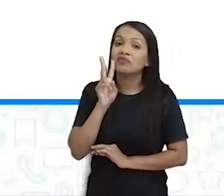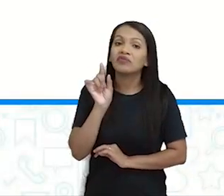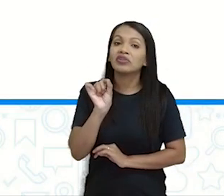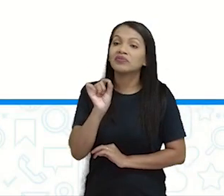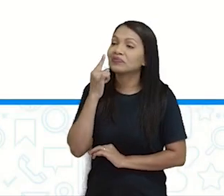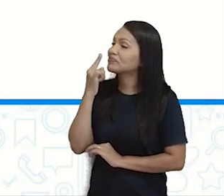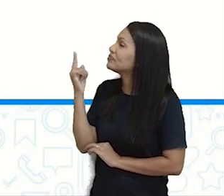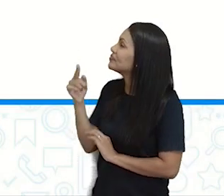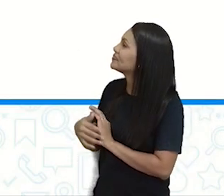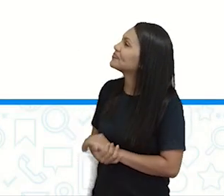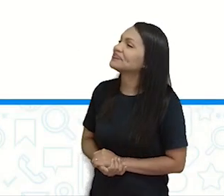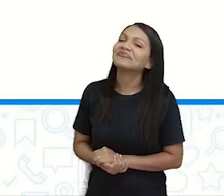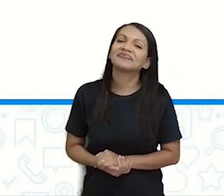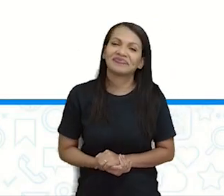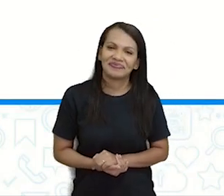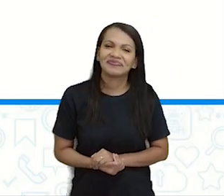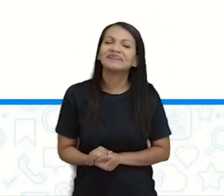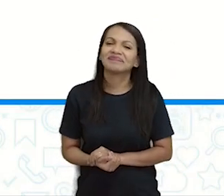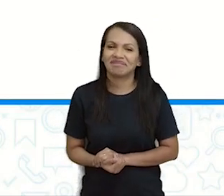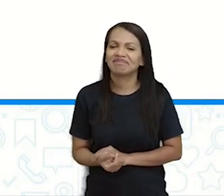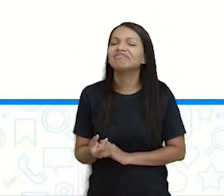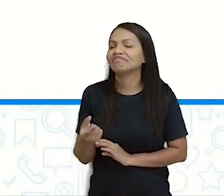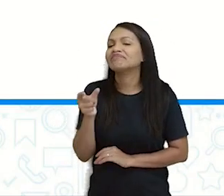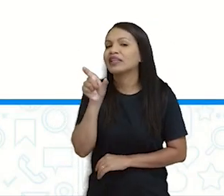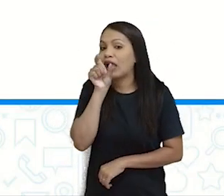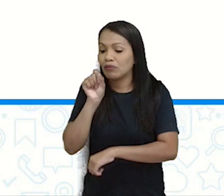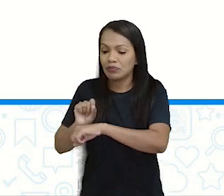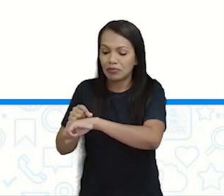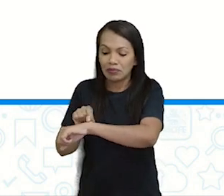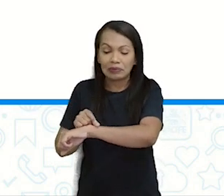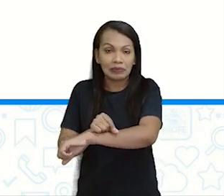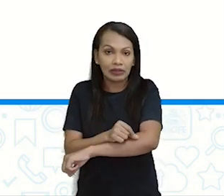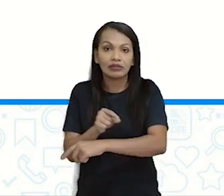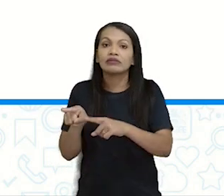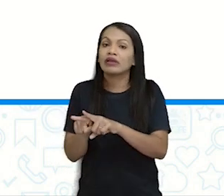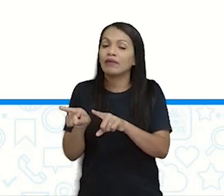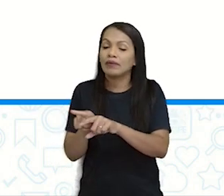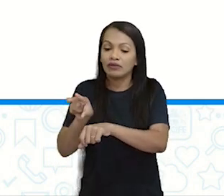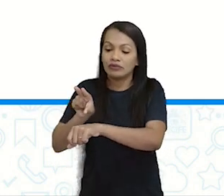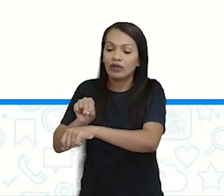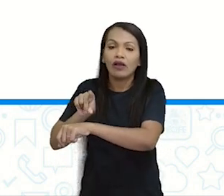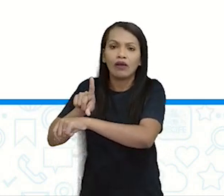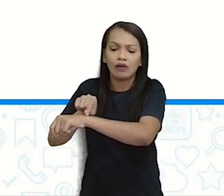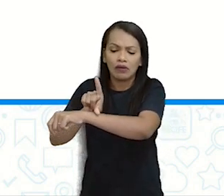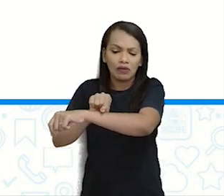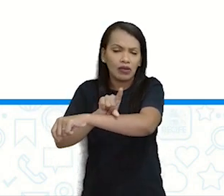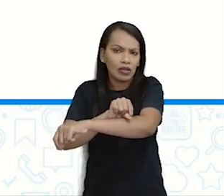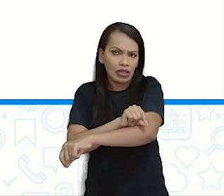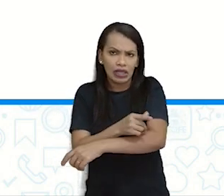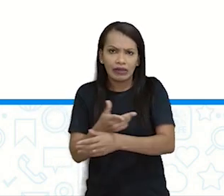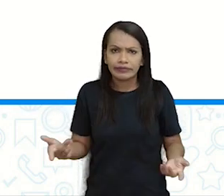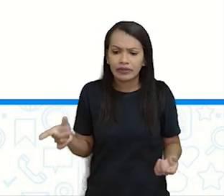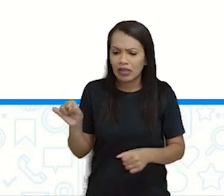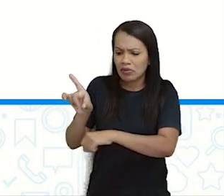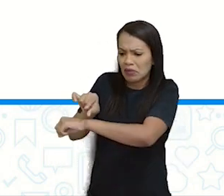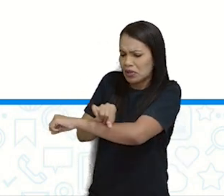a fábula da cigarra e da formiga. Quem conhece essa história? Essa história é muito conhecida, hein? A cigarra não queria trabalhar,